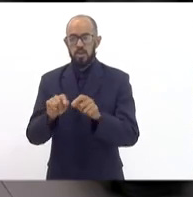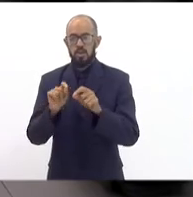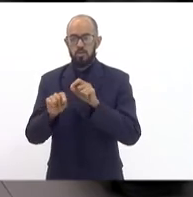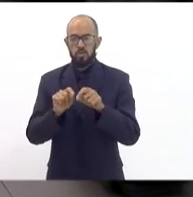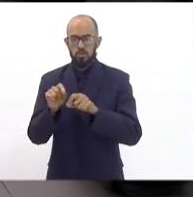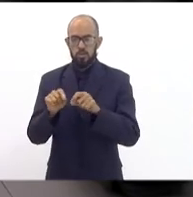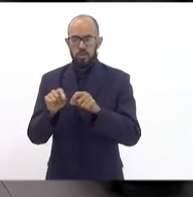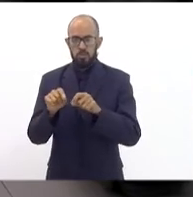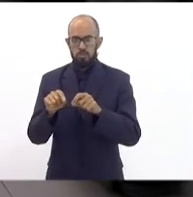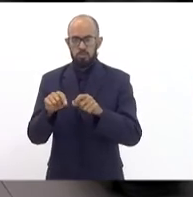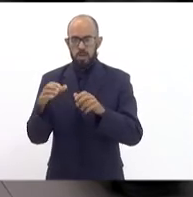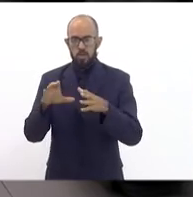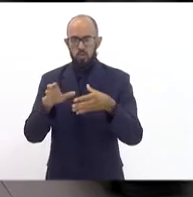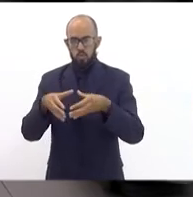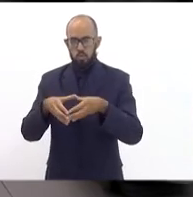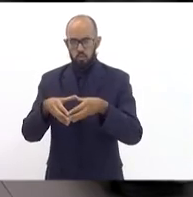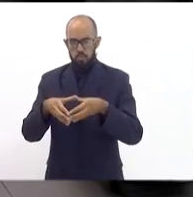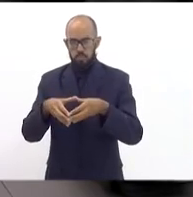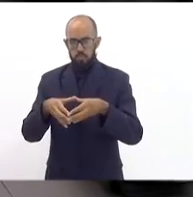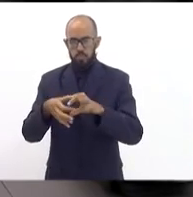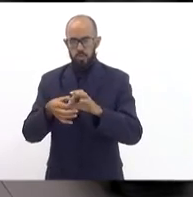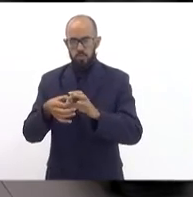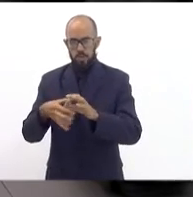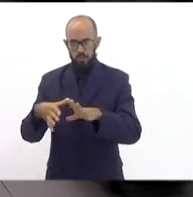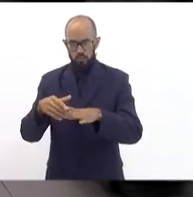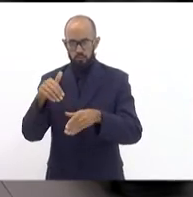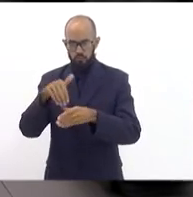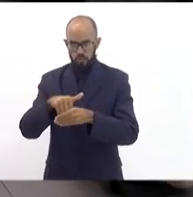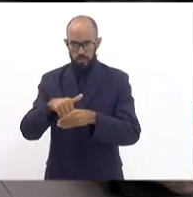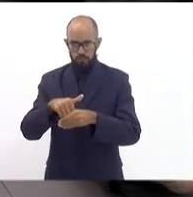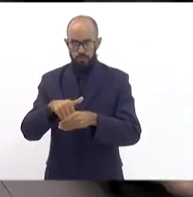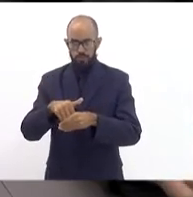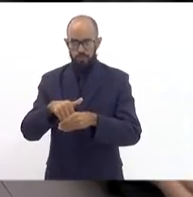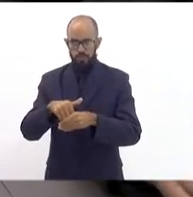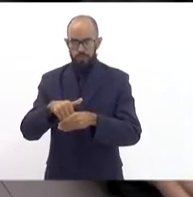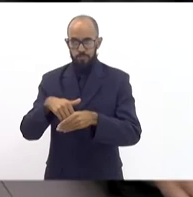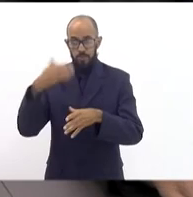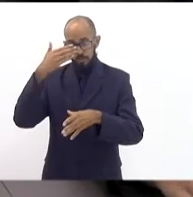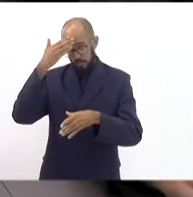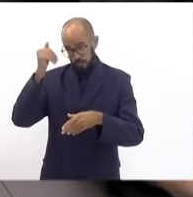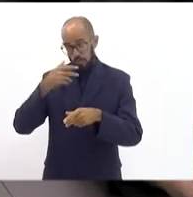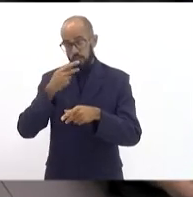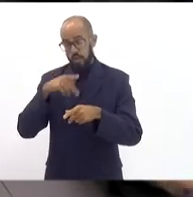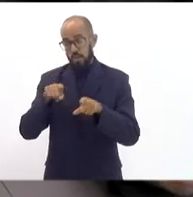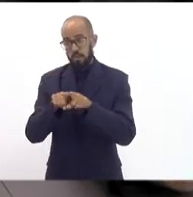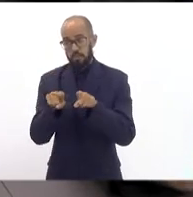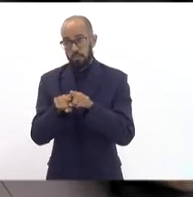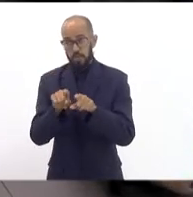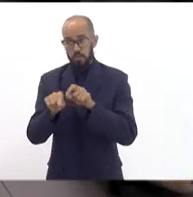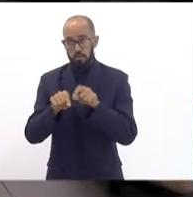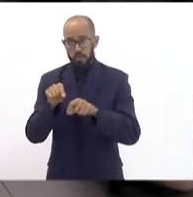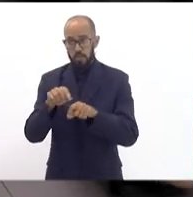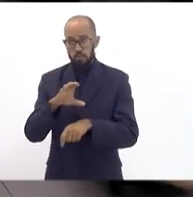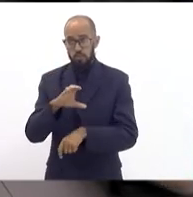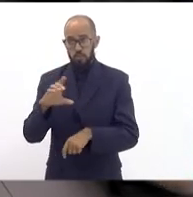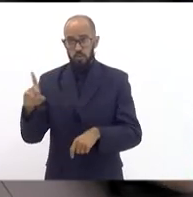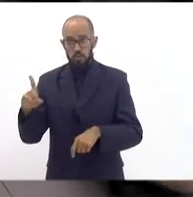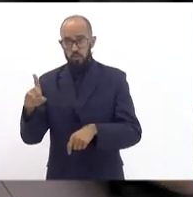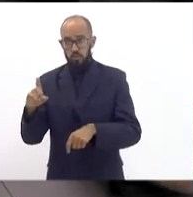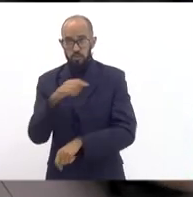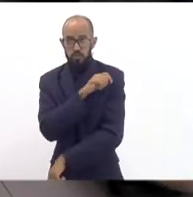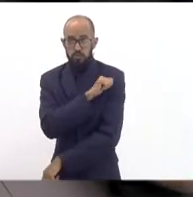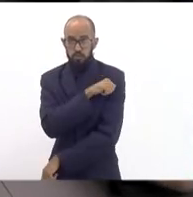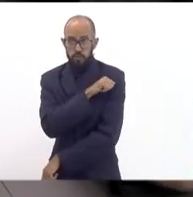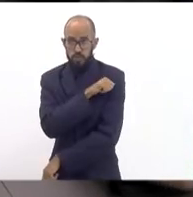para o corpo deliberativo votar. Né? Eu esqueci de falar no início, né? Eu faço parte da coordenadoria de